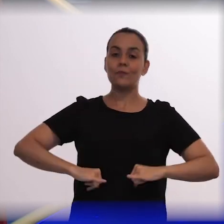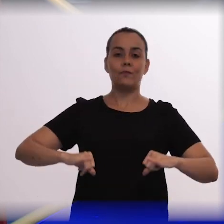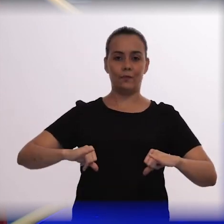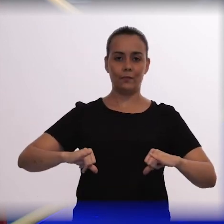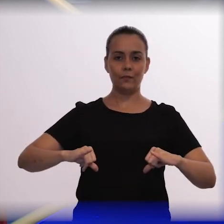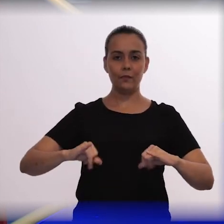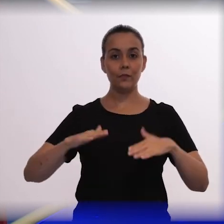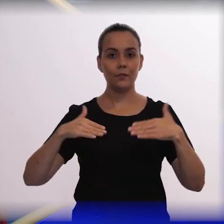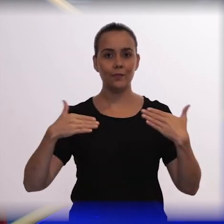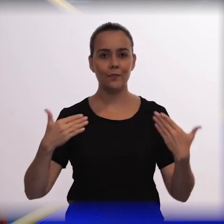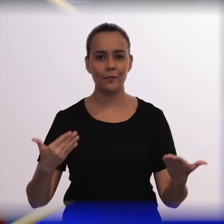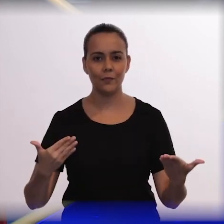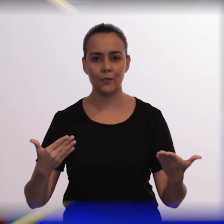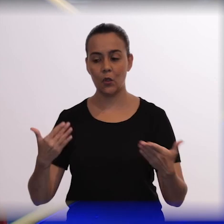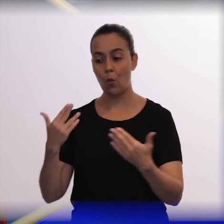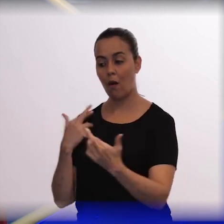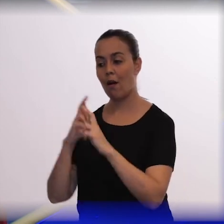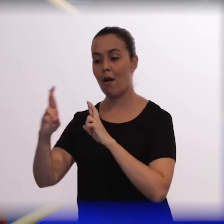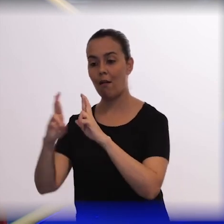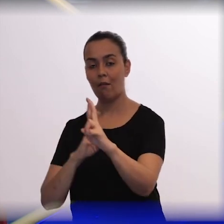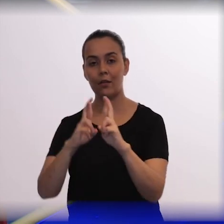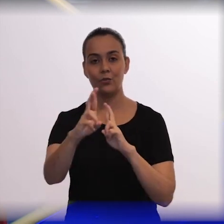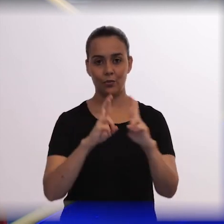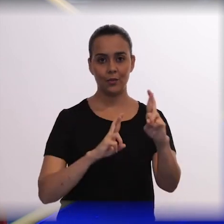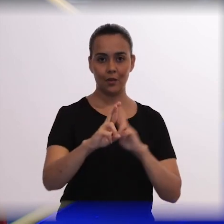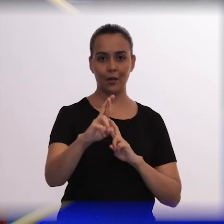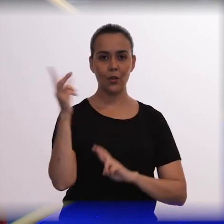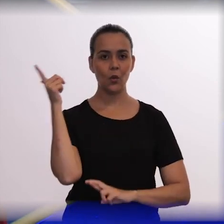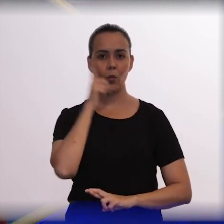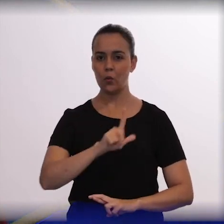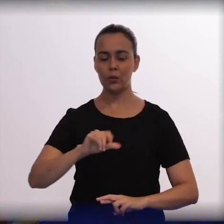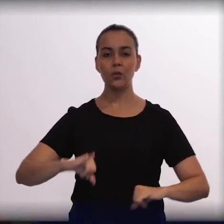de me relacionando com o outro, eu tentar dar conta do meu sofrimento.